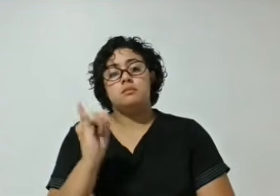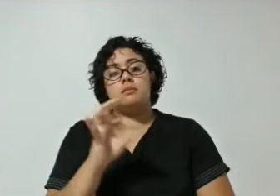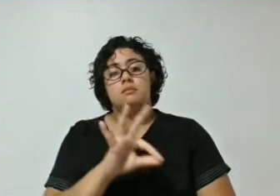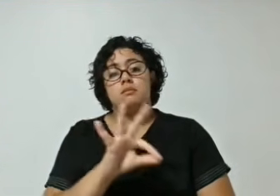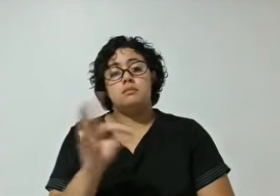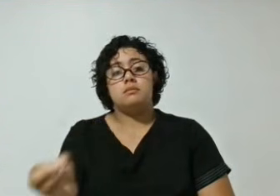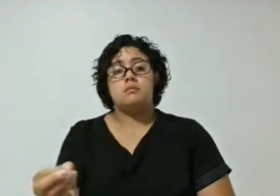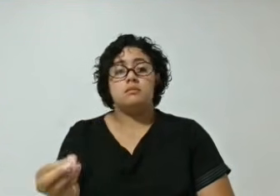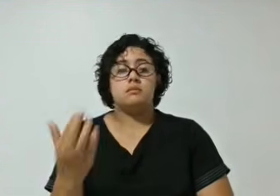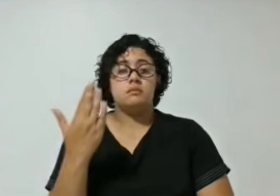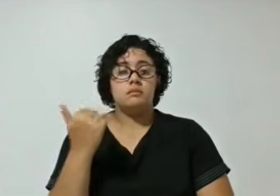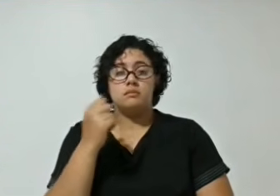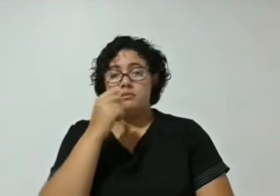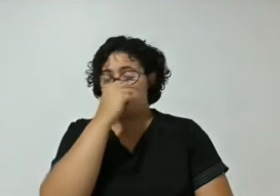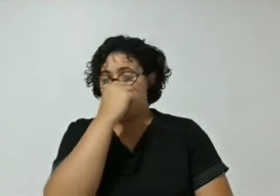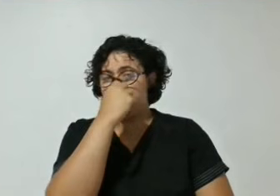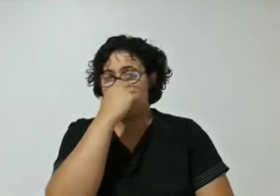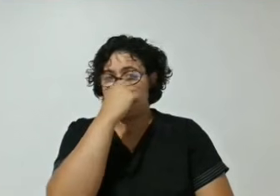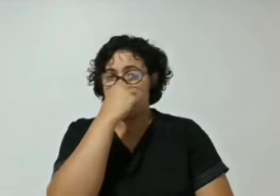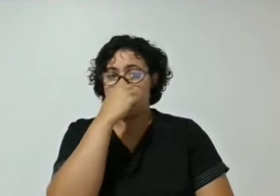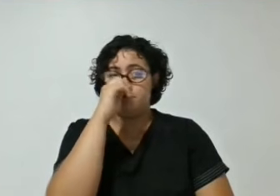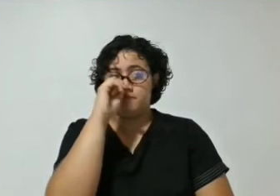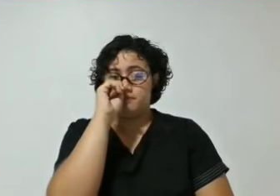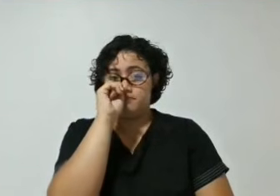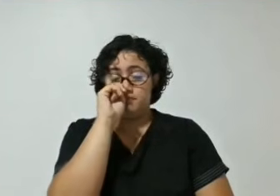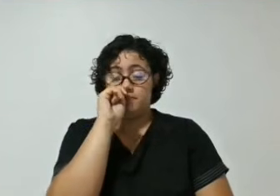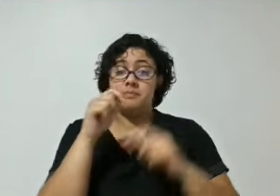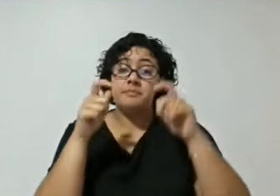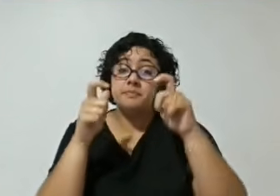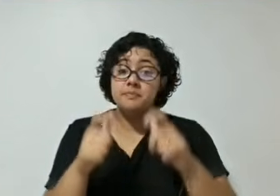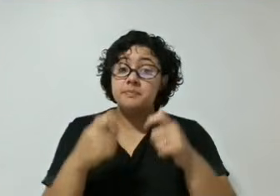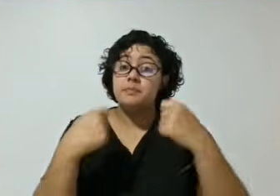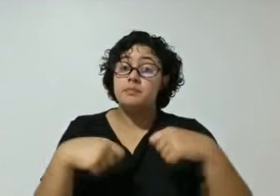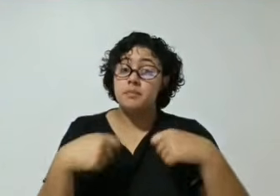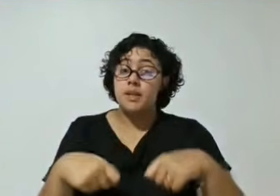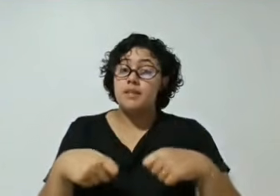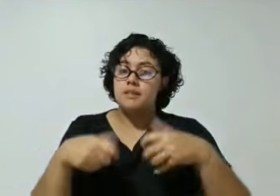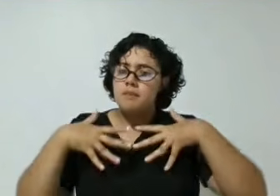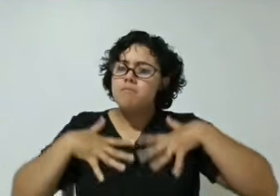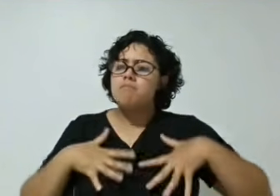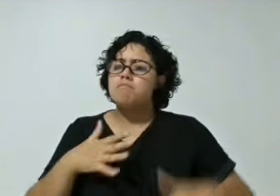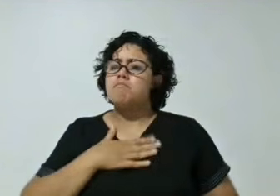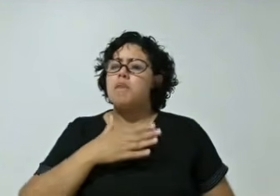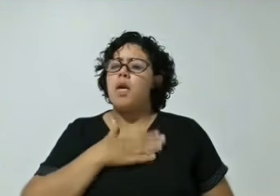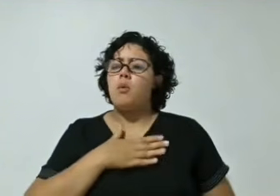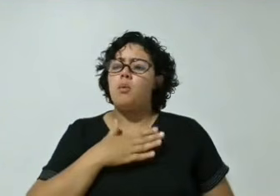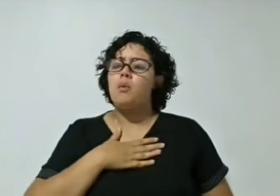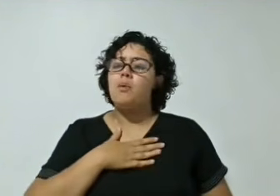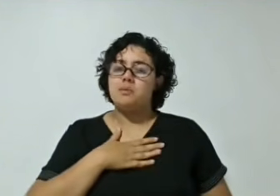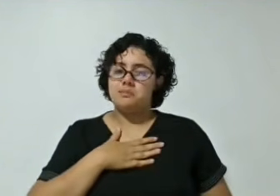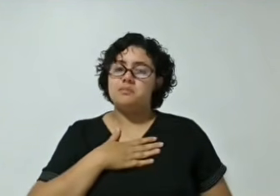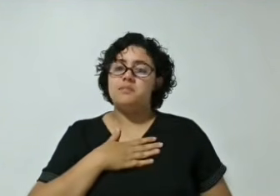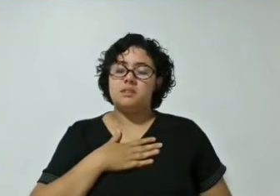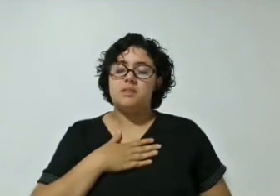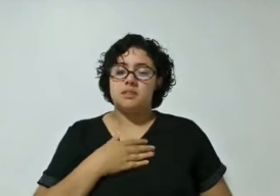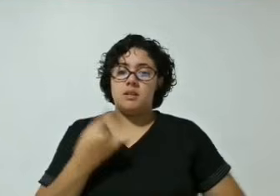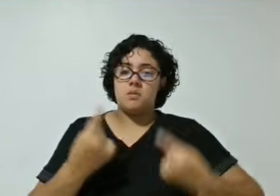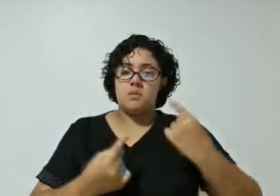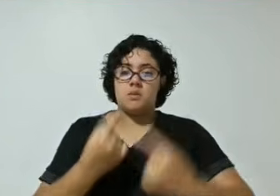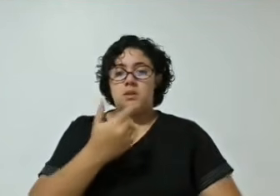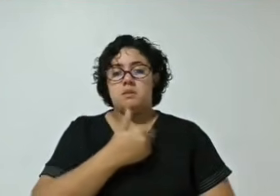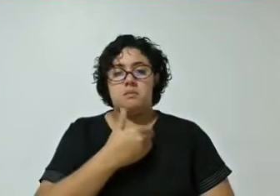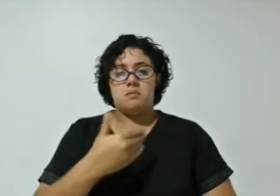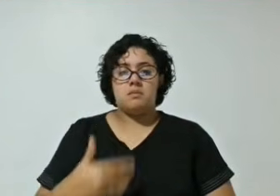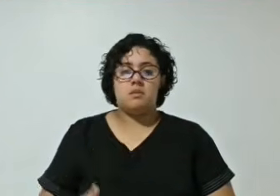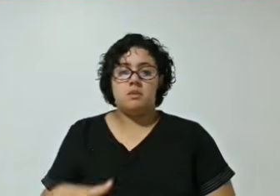e que esses espaços precisam ser apropriados pelas pessoas, né? A política pública, as pessoas tendem